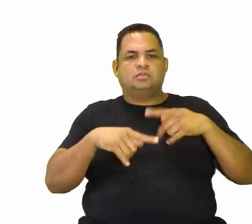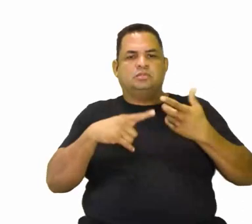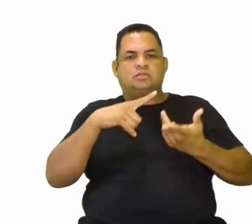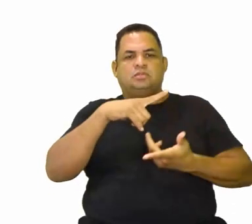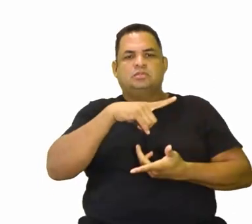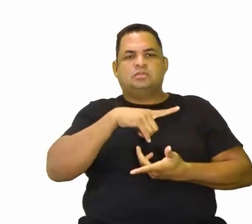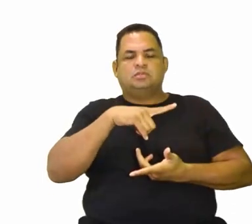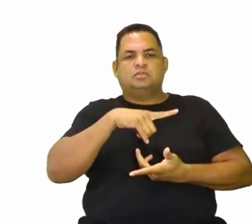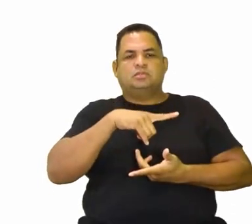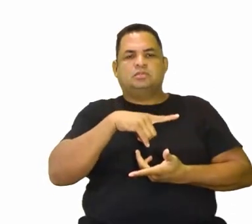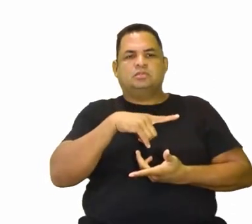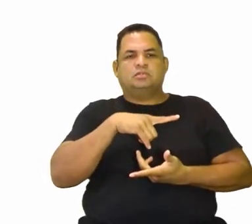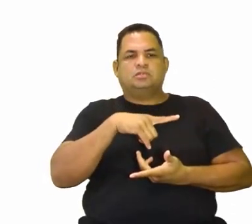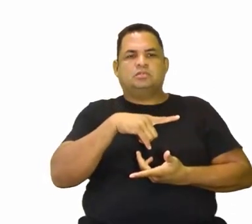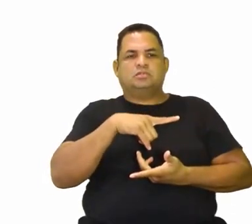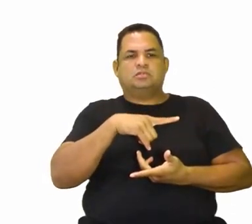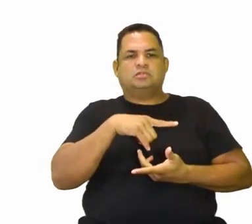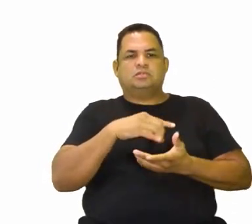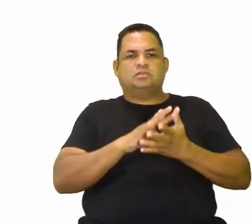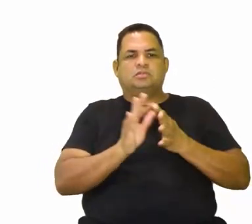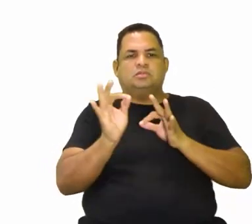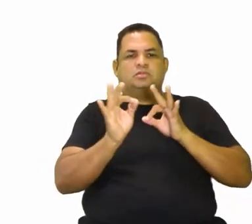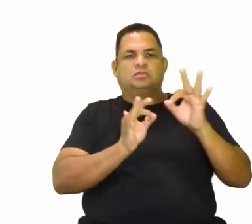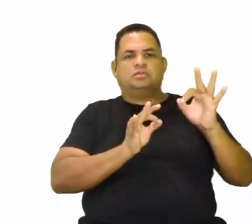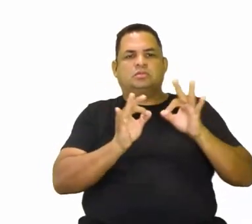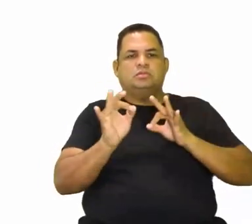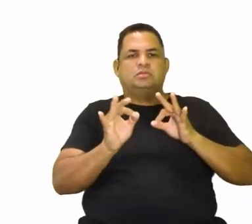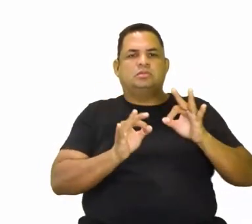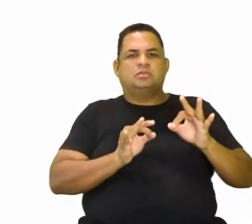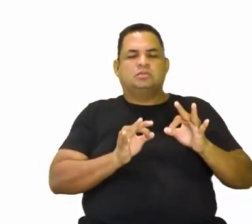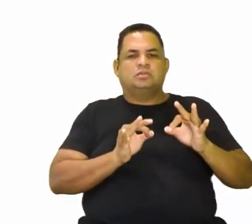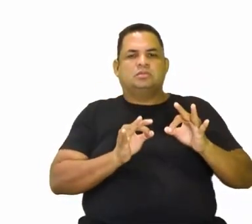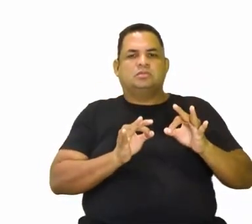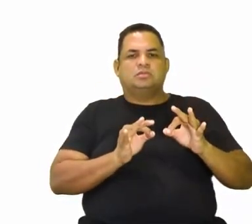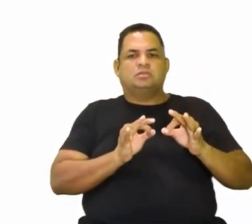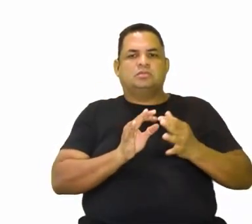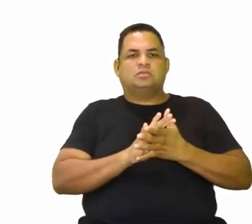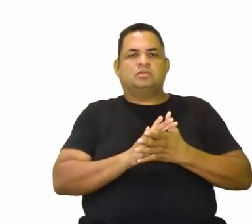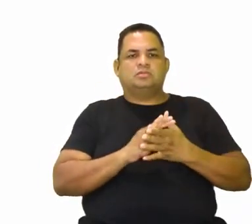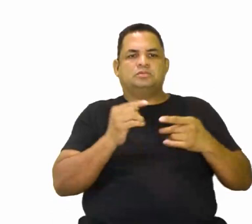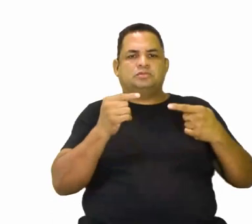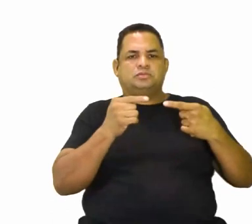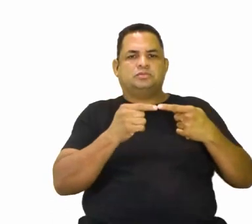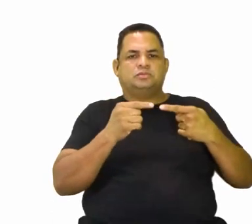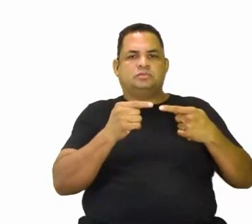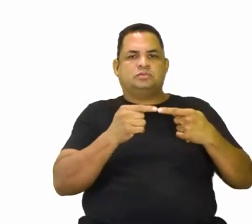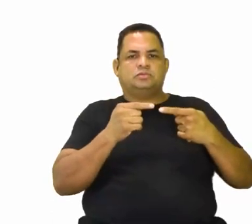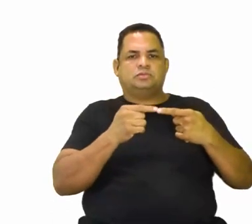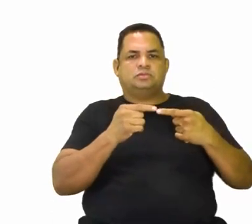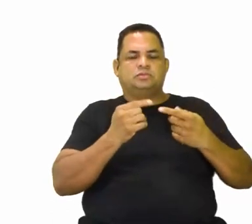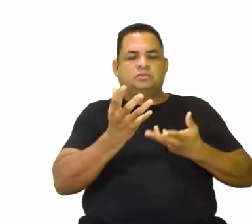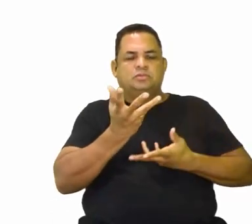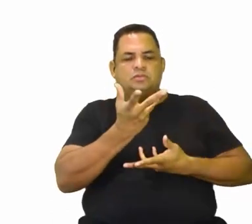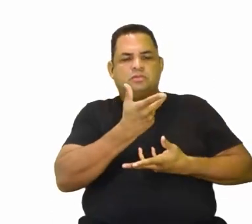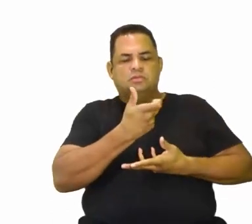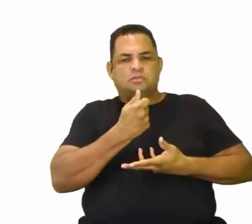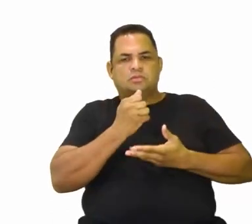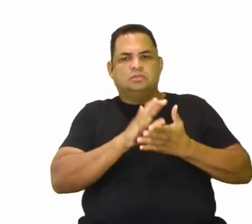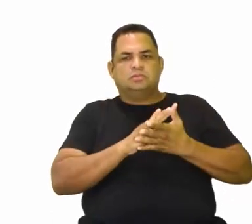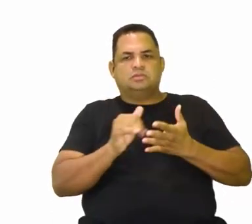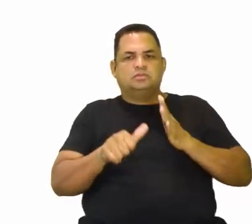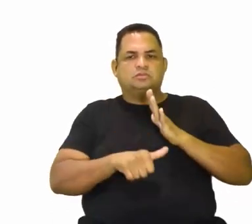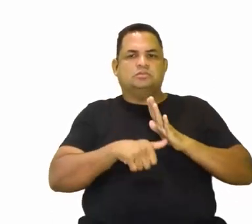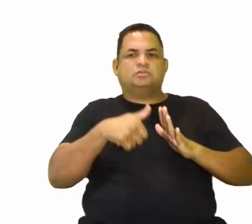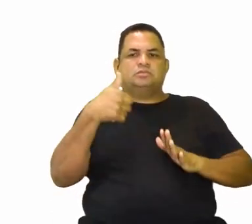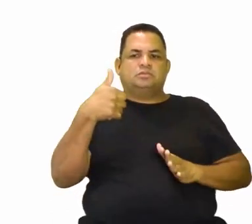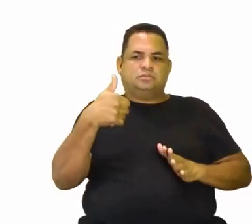Então, para isso, eles criaram as combinações das qualidades